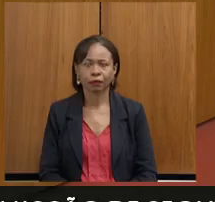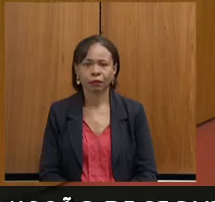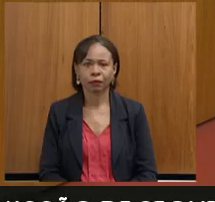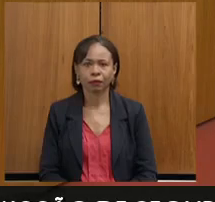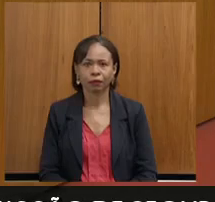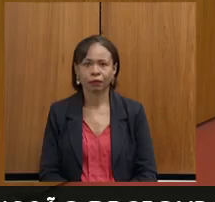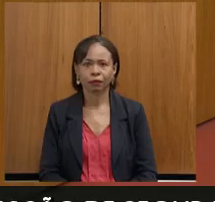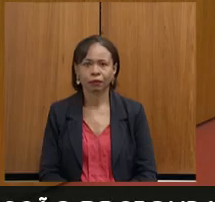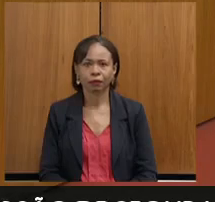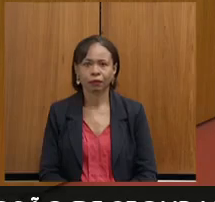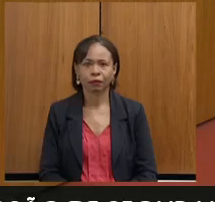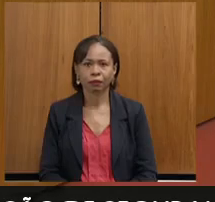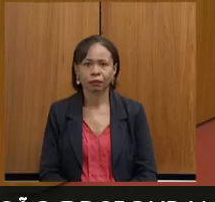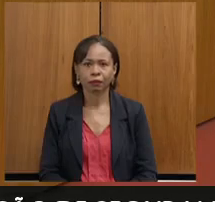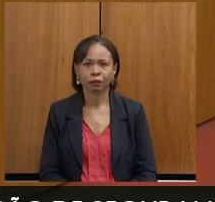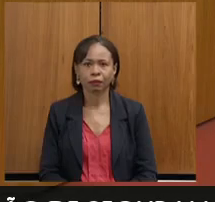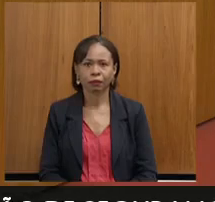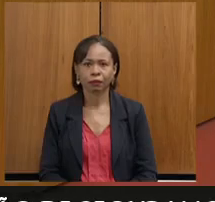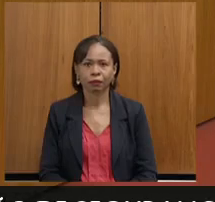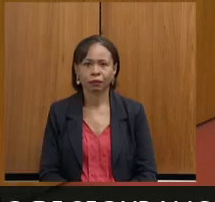é o Flávio